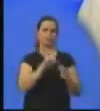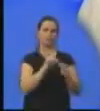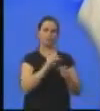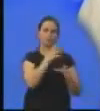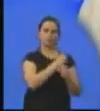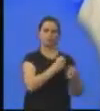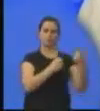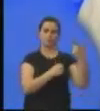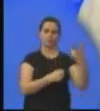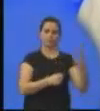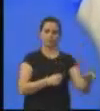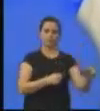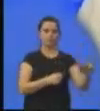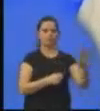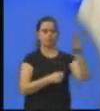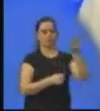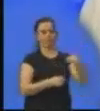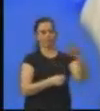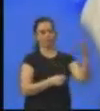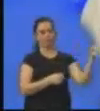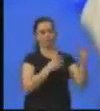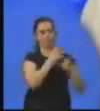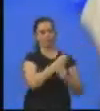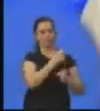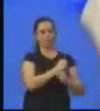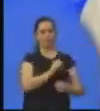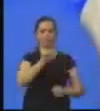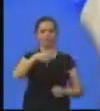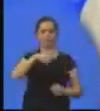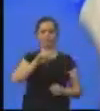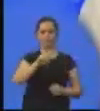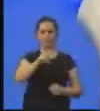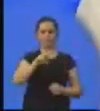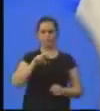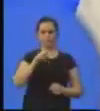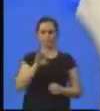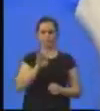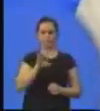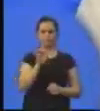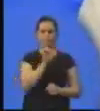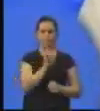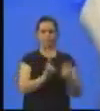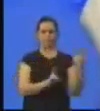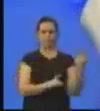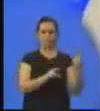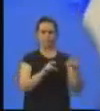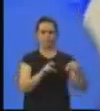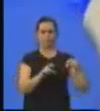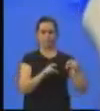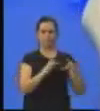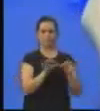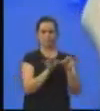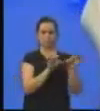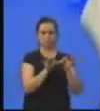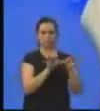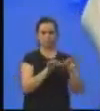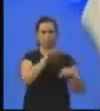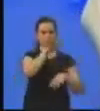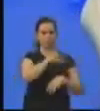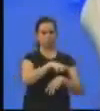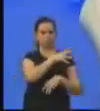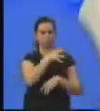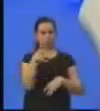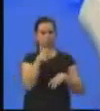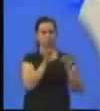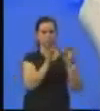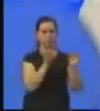outro valor para calcular o seno, não é mais o x sozinho, agora é 2x. O que nós vamos fazer? Construir a tabela. O único